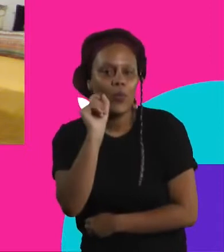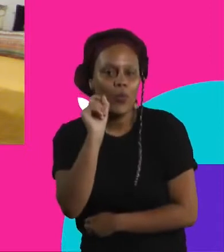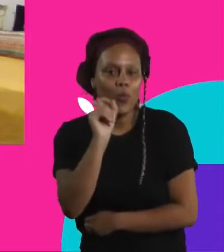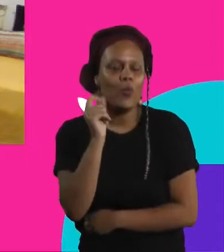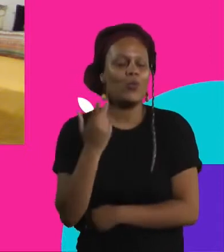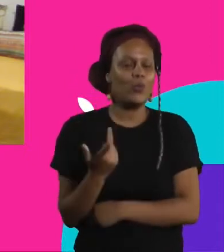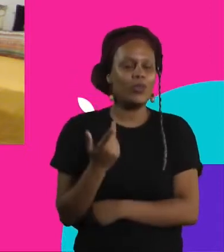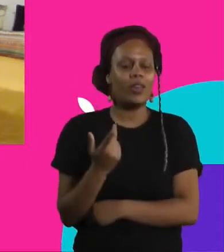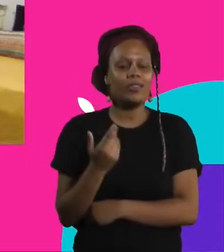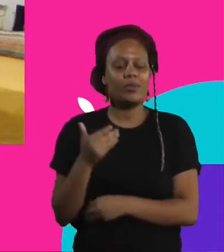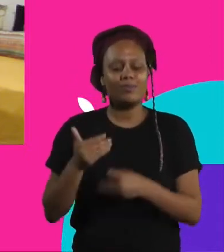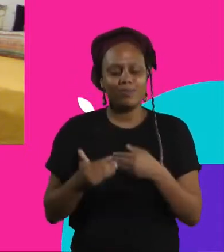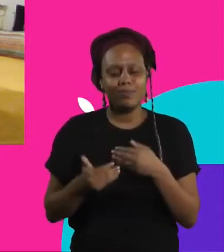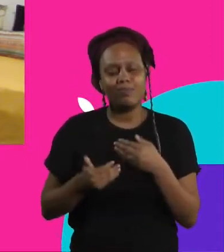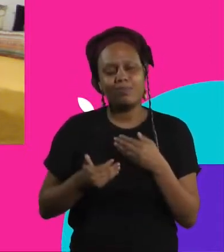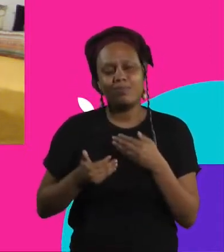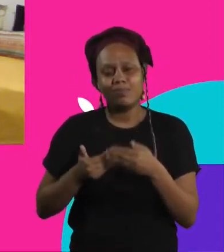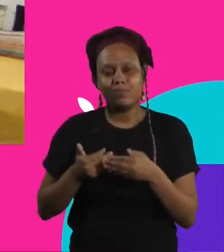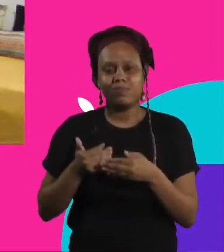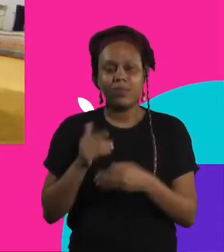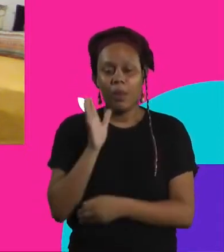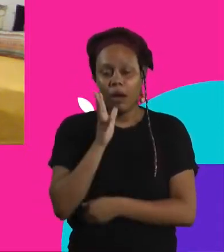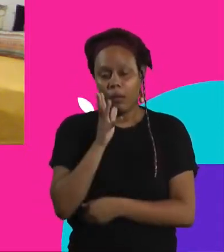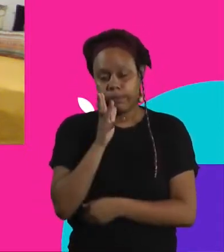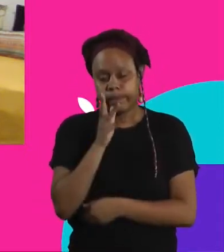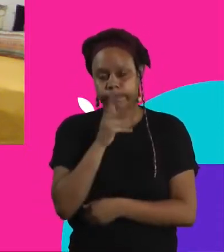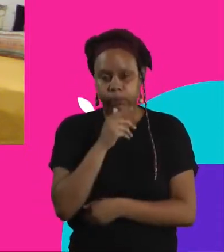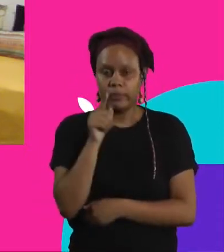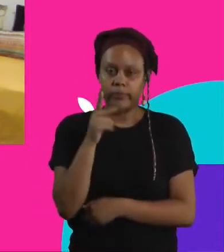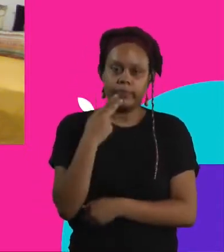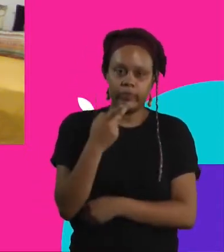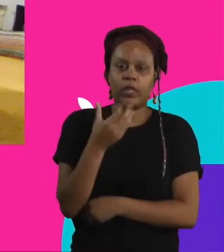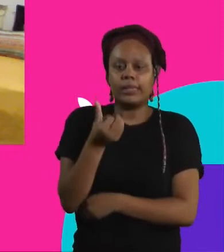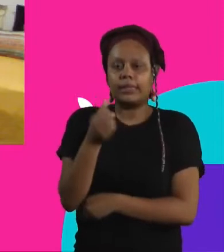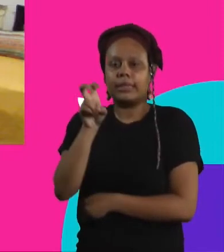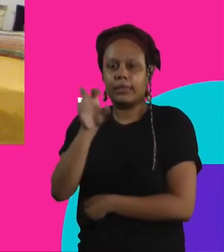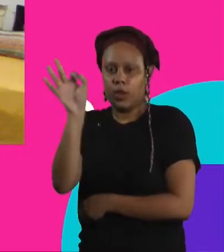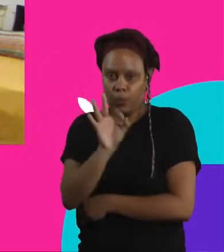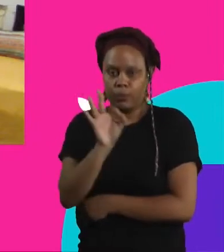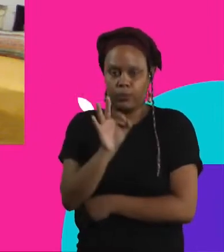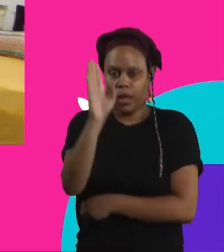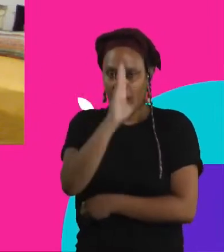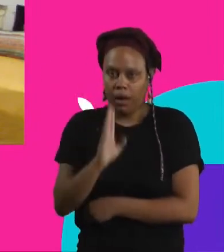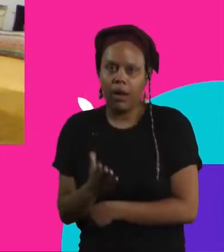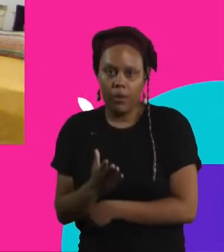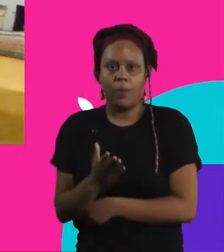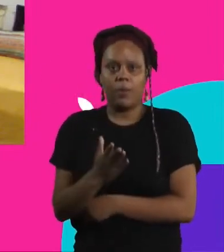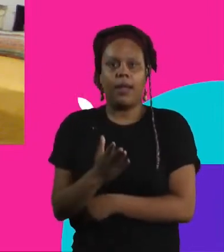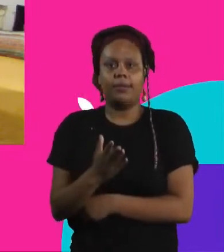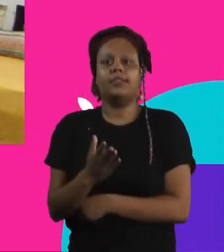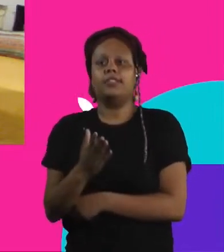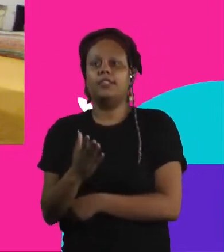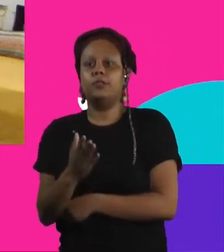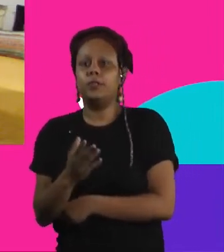mexendo muito lentamente. Né, como você falou, 56% da população se autodeclara preta ou parda, 52% é de mulheres,